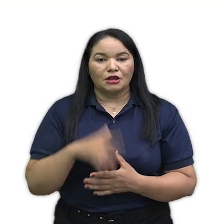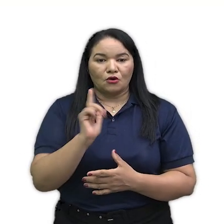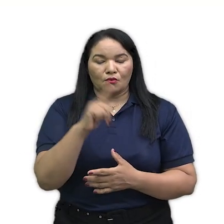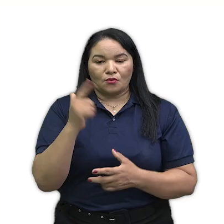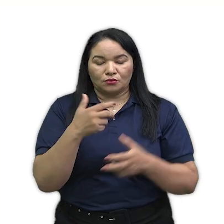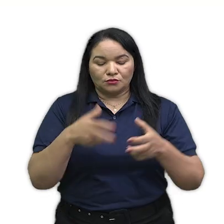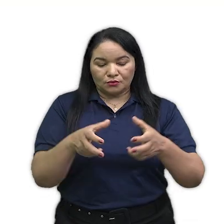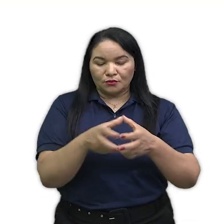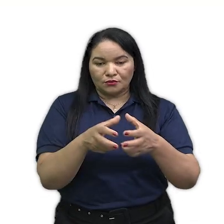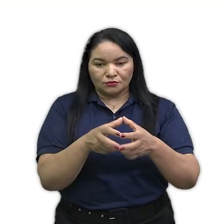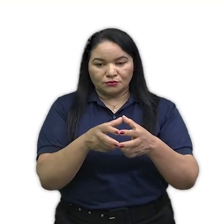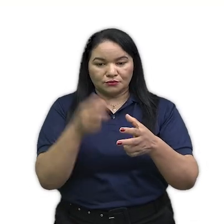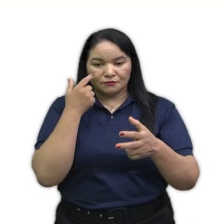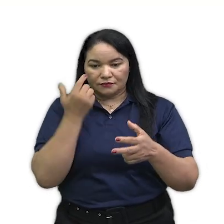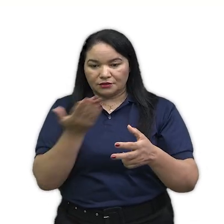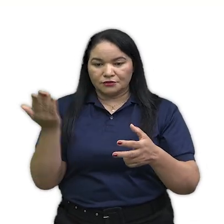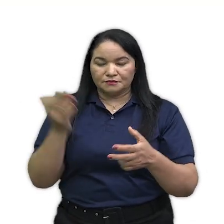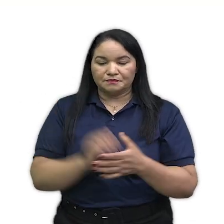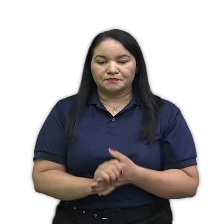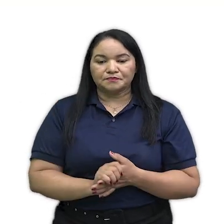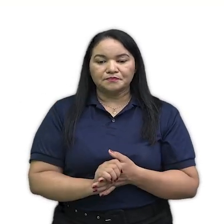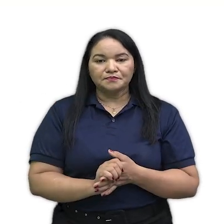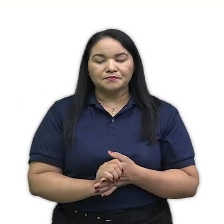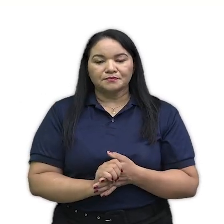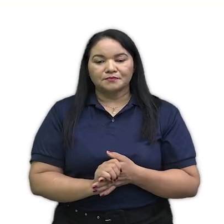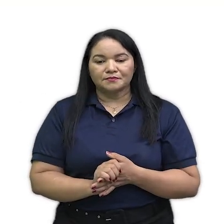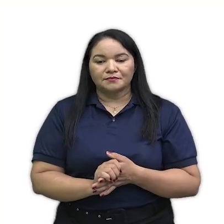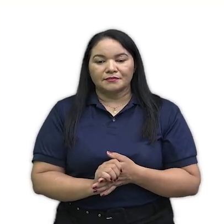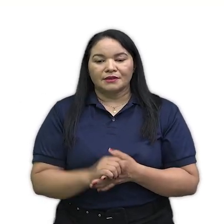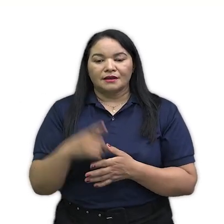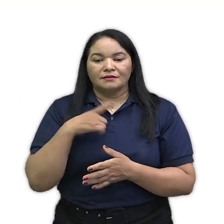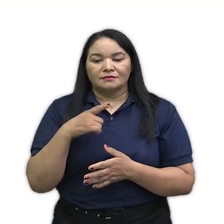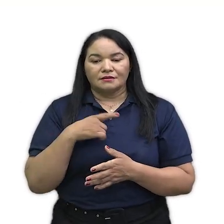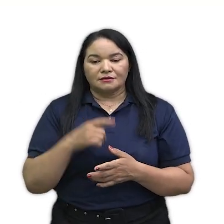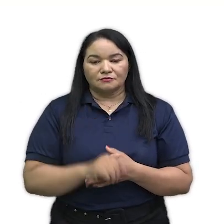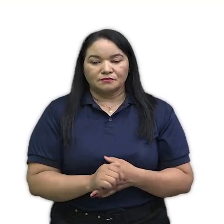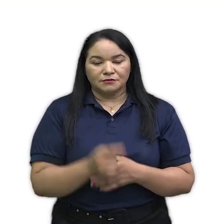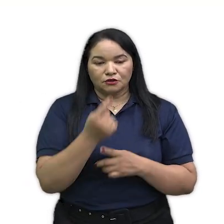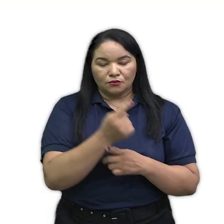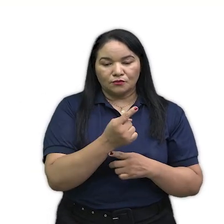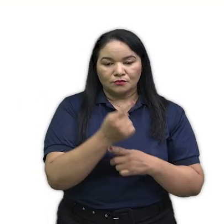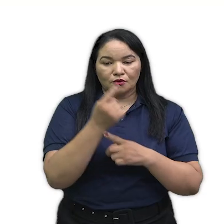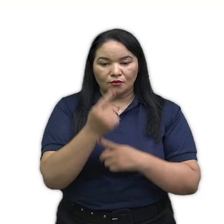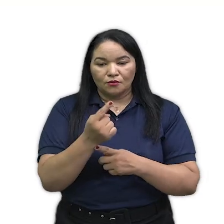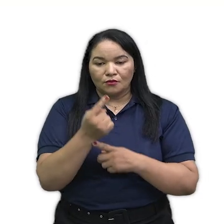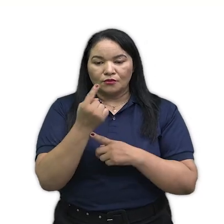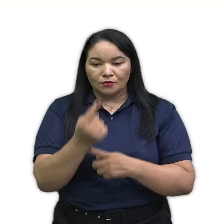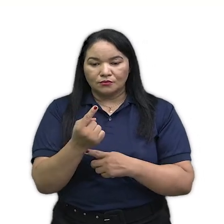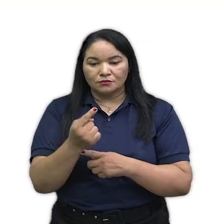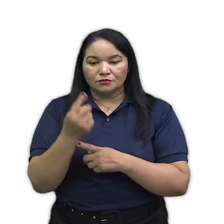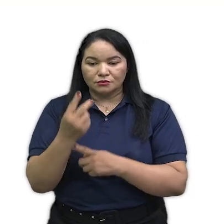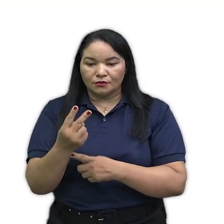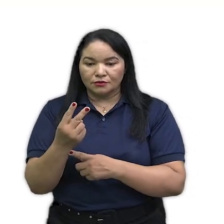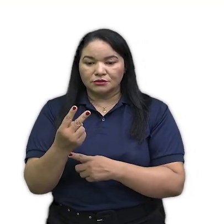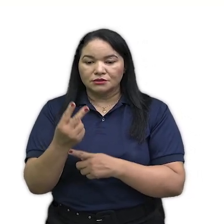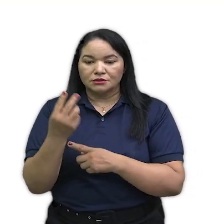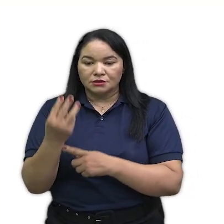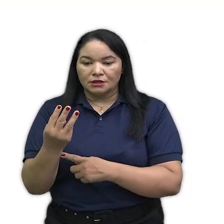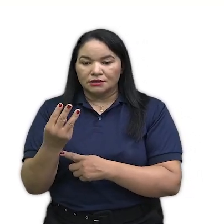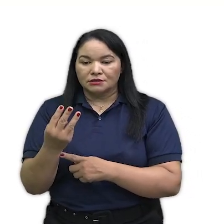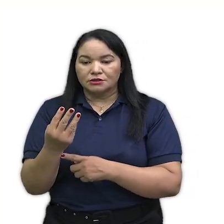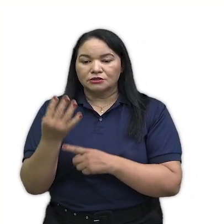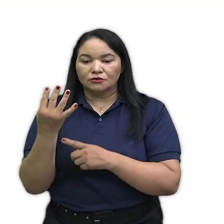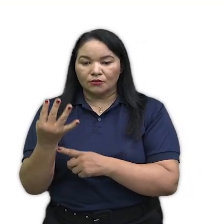Aqui nesse caso, então, por exemplo, olha só, no próximo conjunto eu vou ter 1, 1, 1, 2,